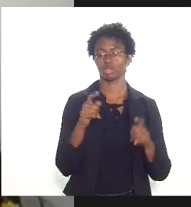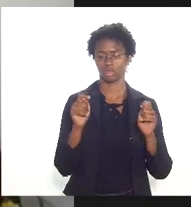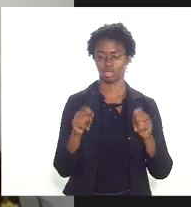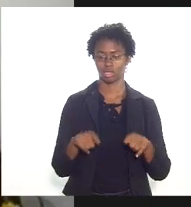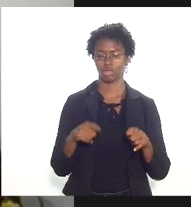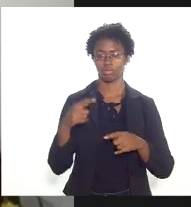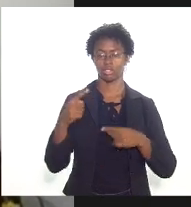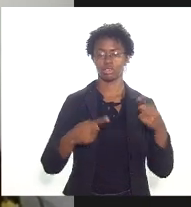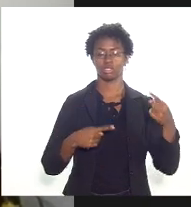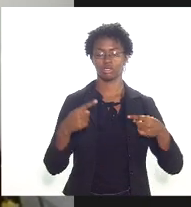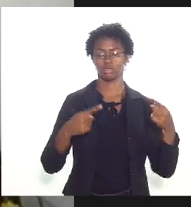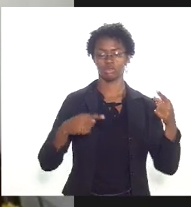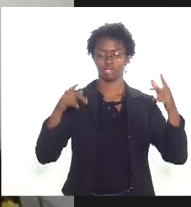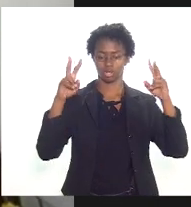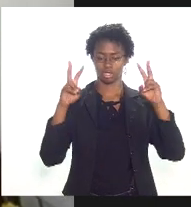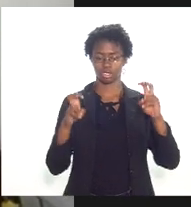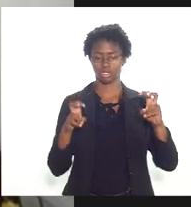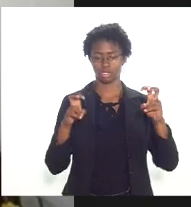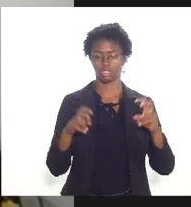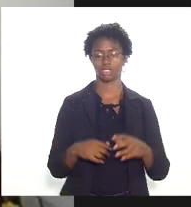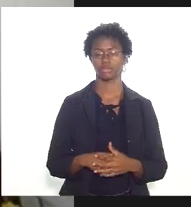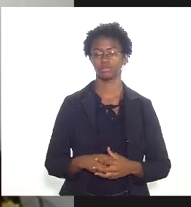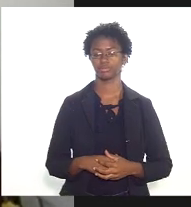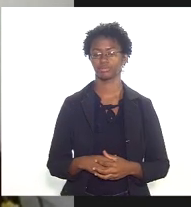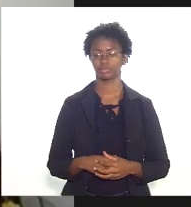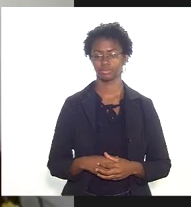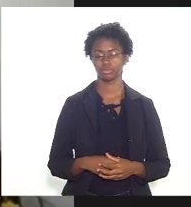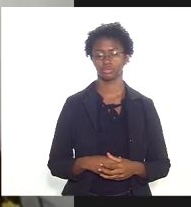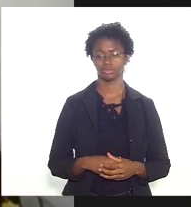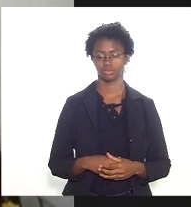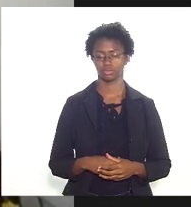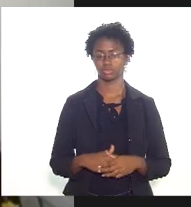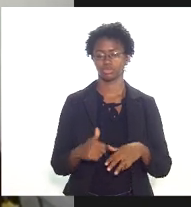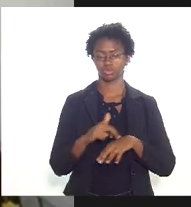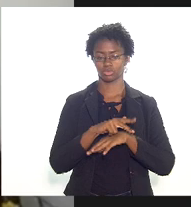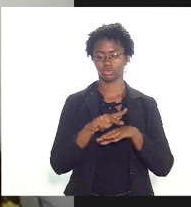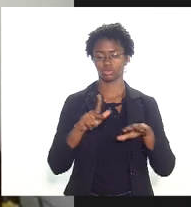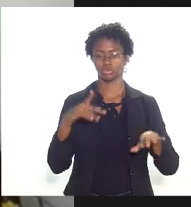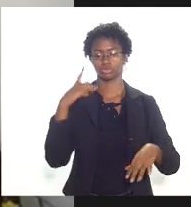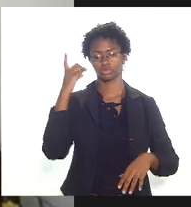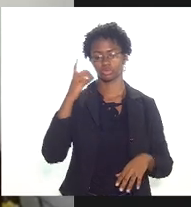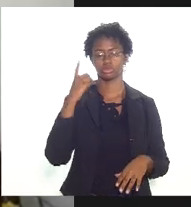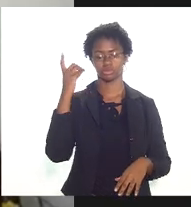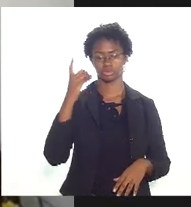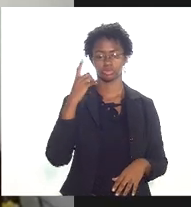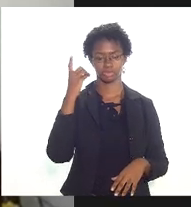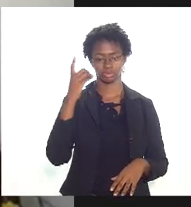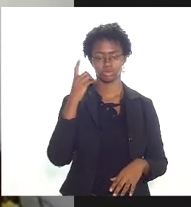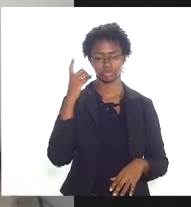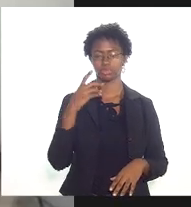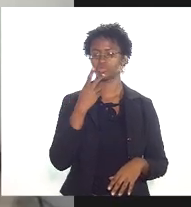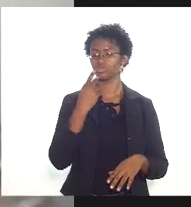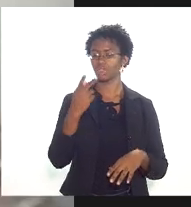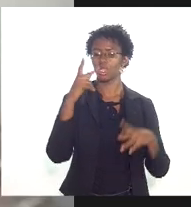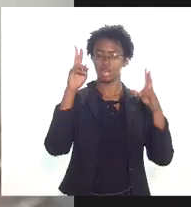discutir esse tema que nosso contas multi tentados a que dizem que esse